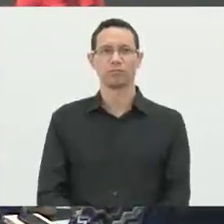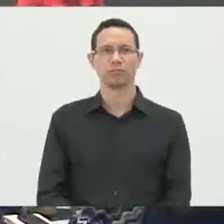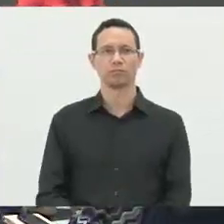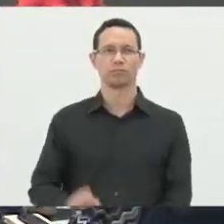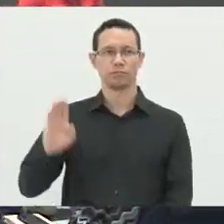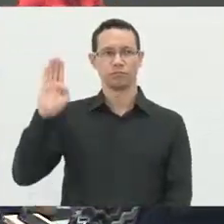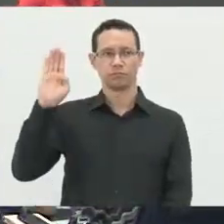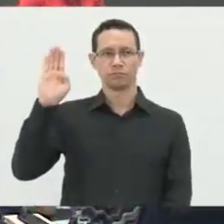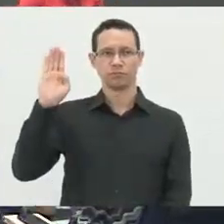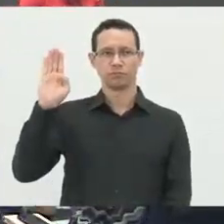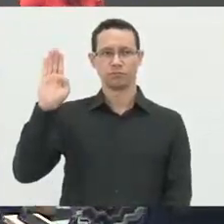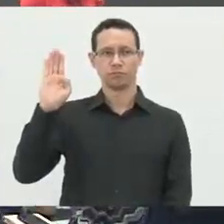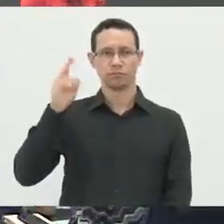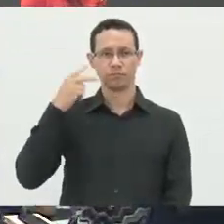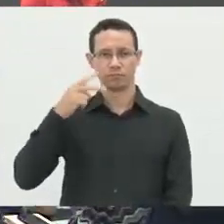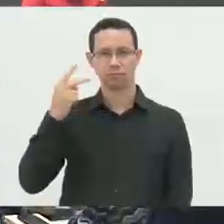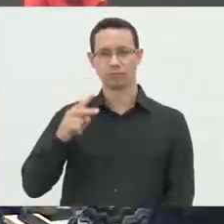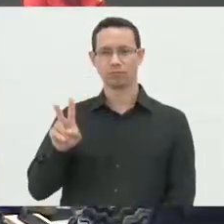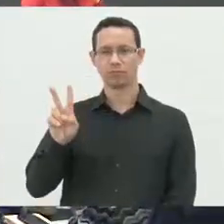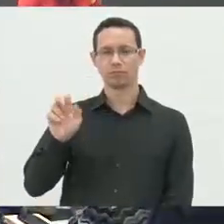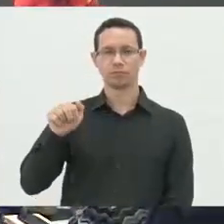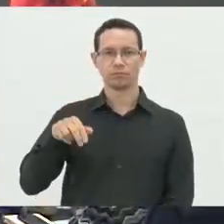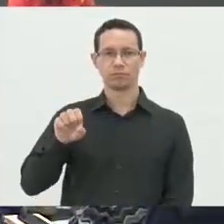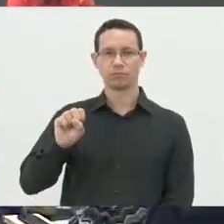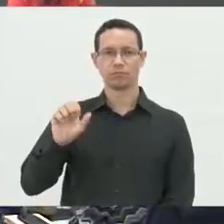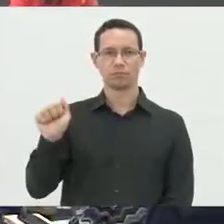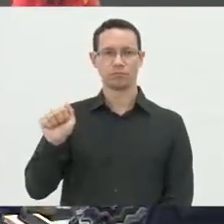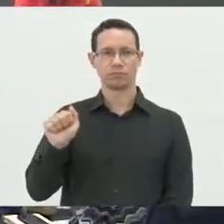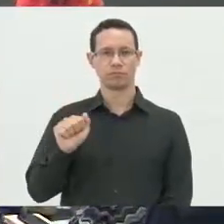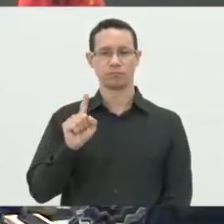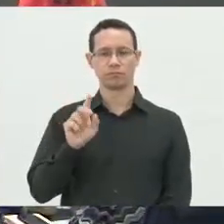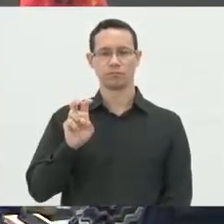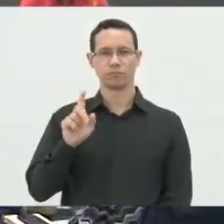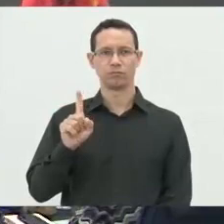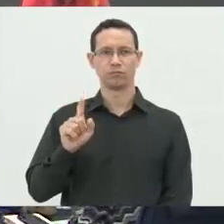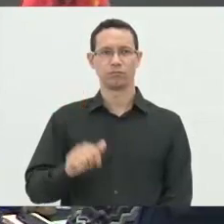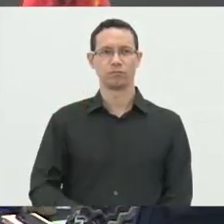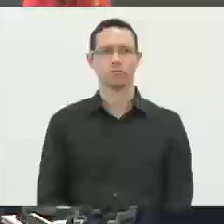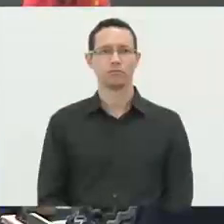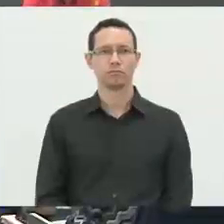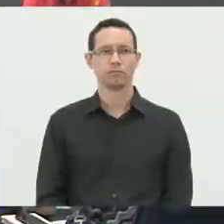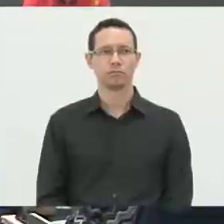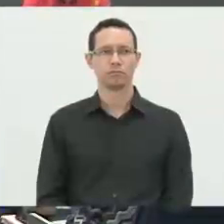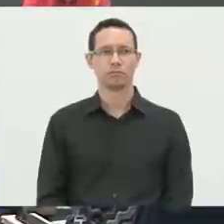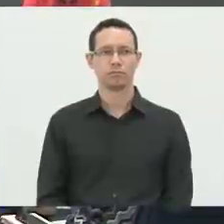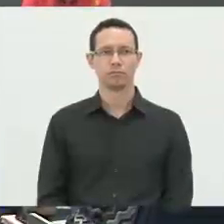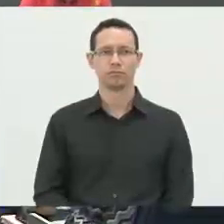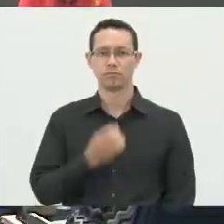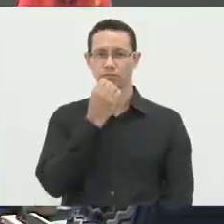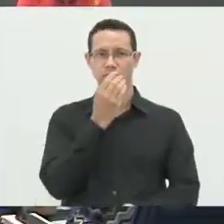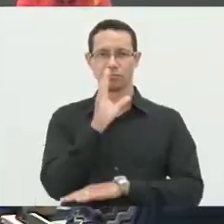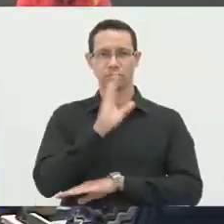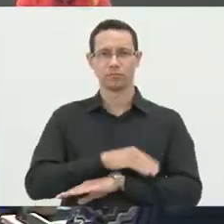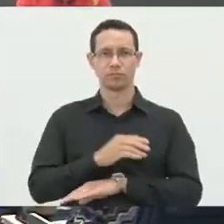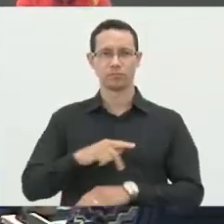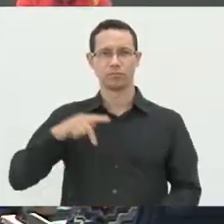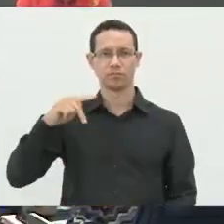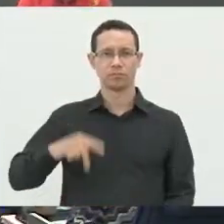ordem senhor presidente pela ordem vereadora Vanessa de Jesus Boa tarde